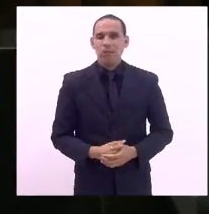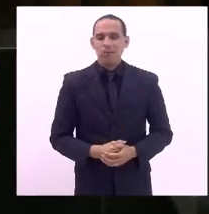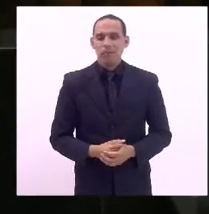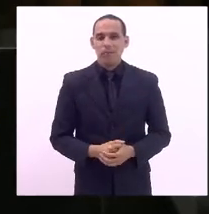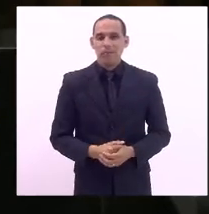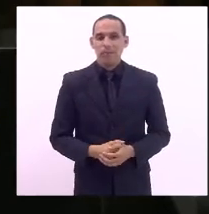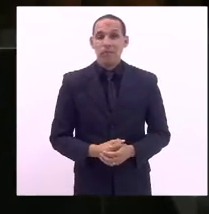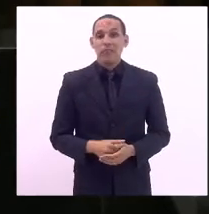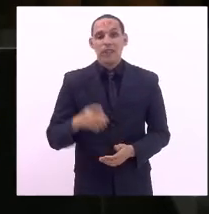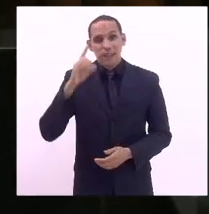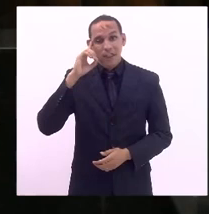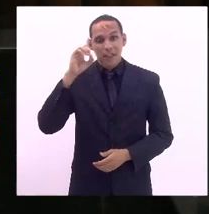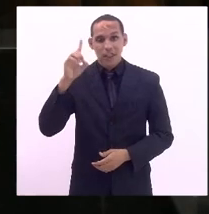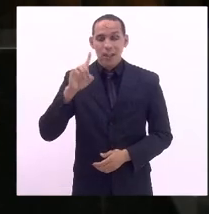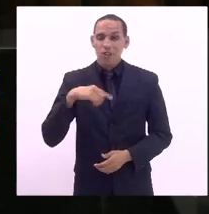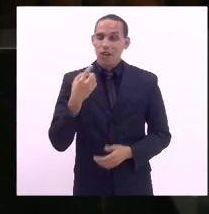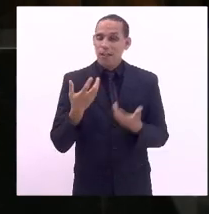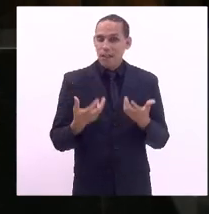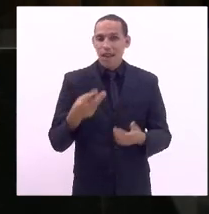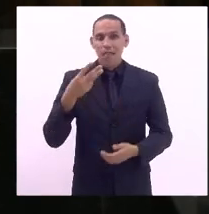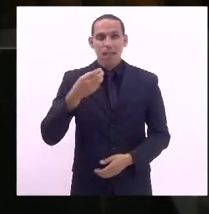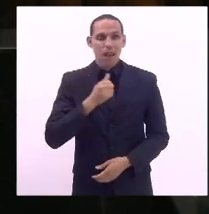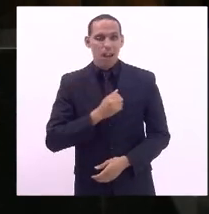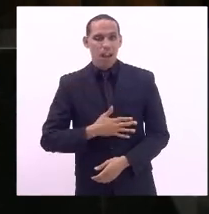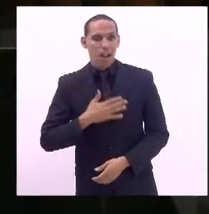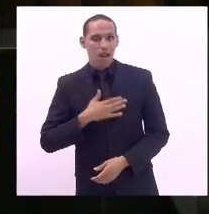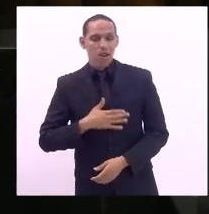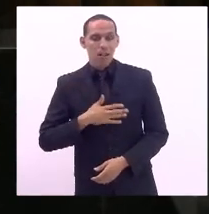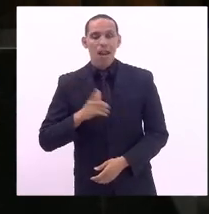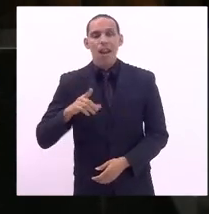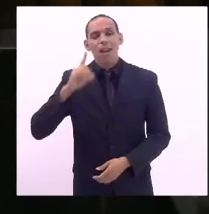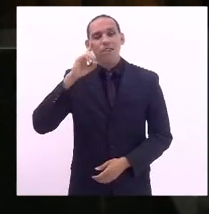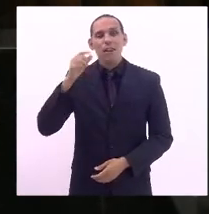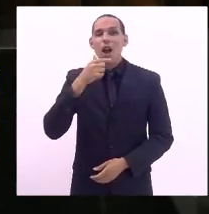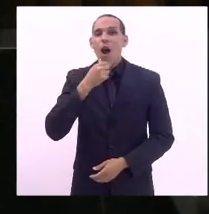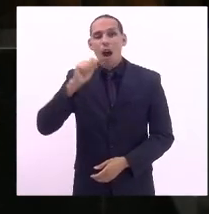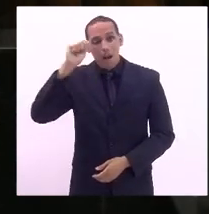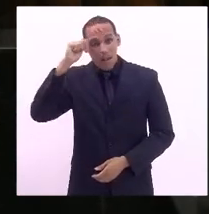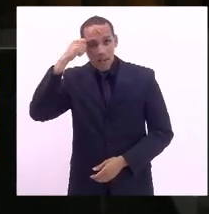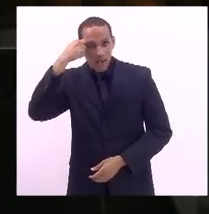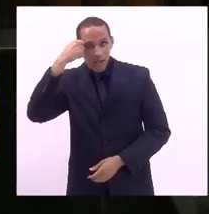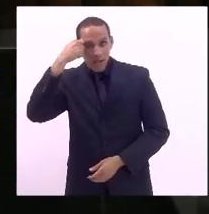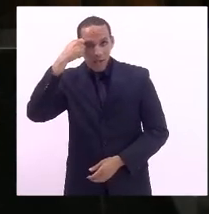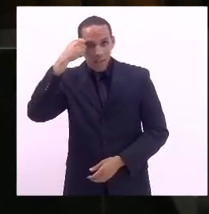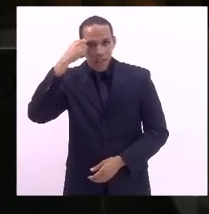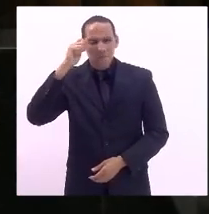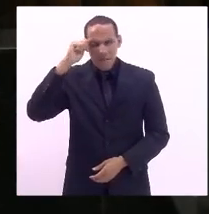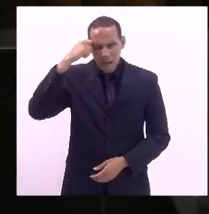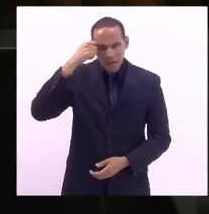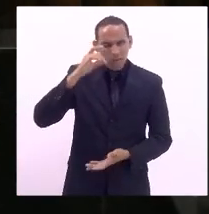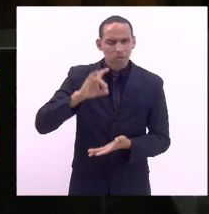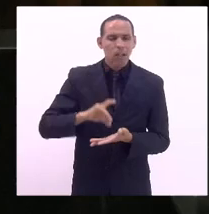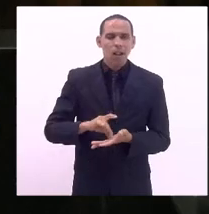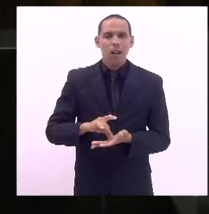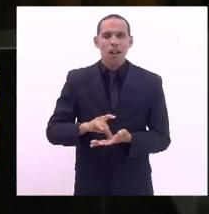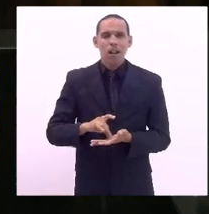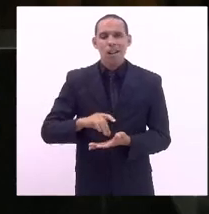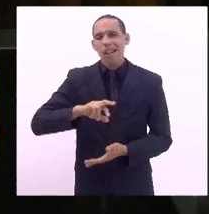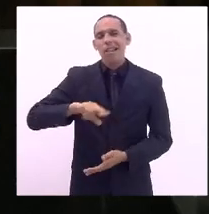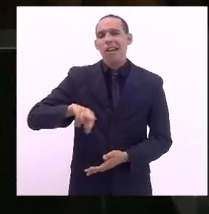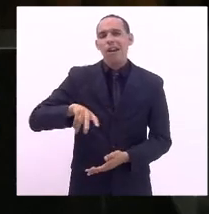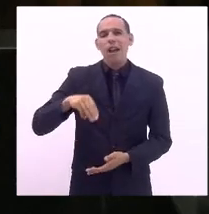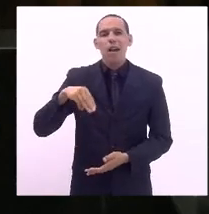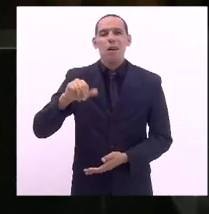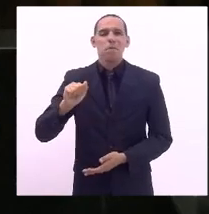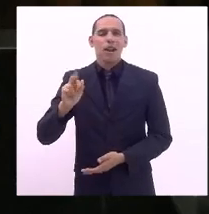O dia que a gente propõe, dia 3 de agosto, foi o dia em que um homem negro, mas preto mesmo, não é igual